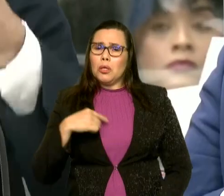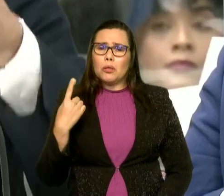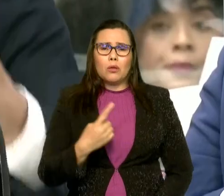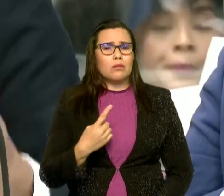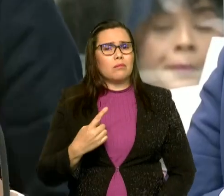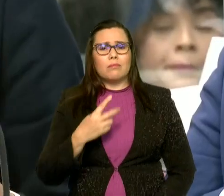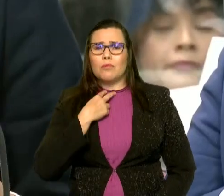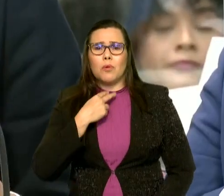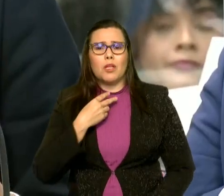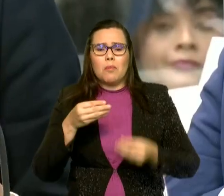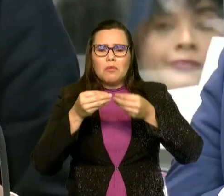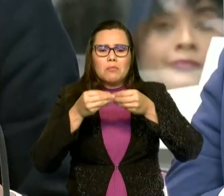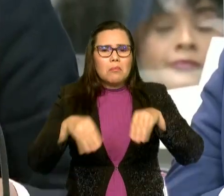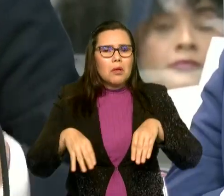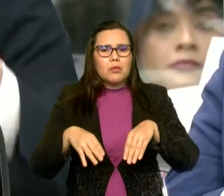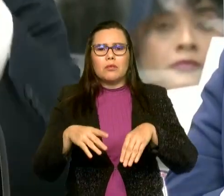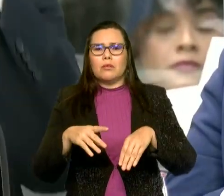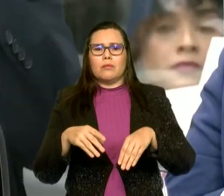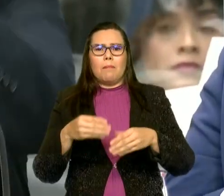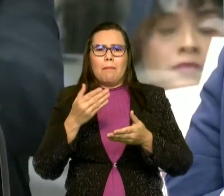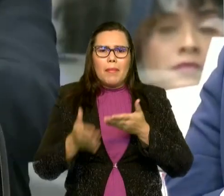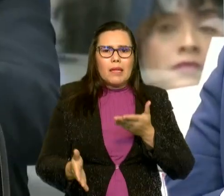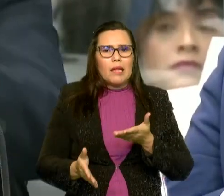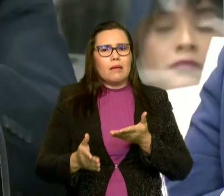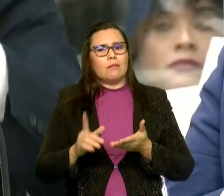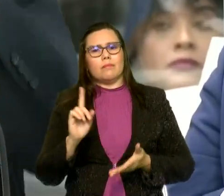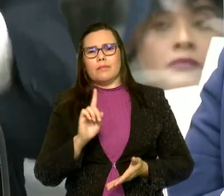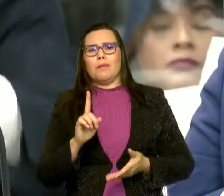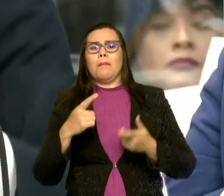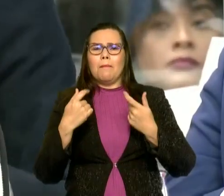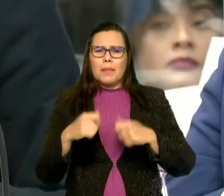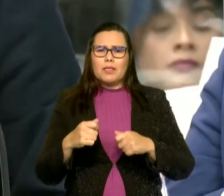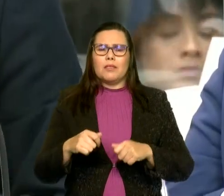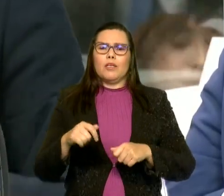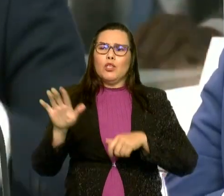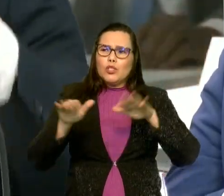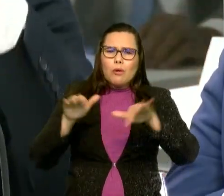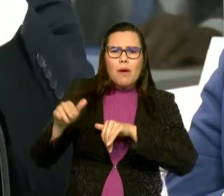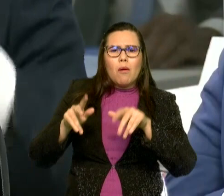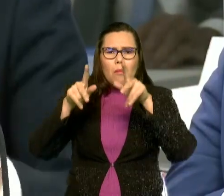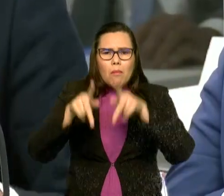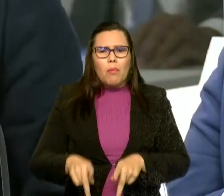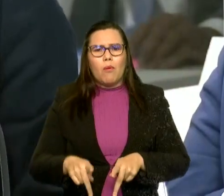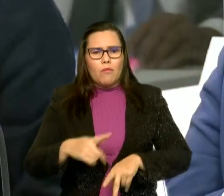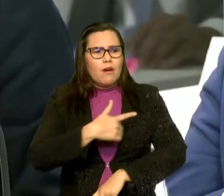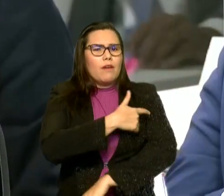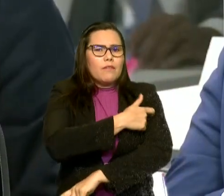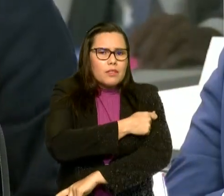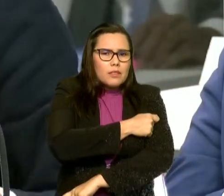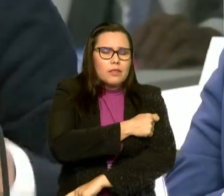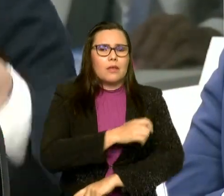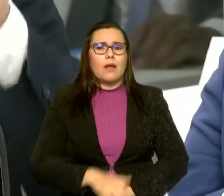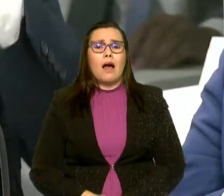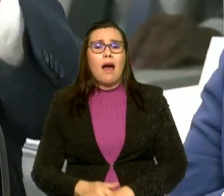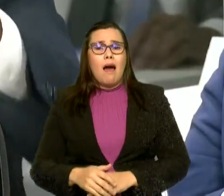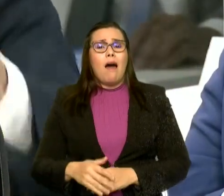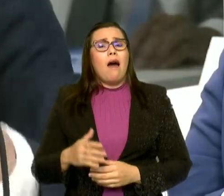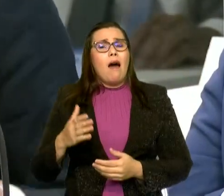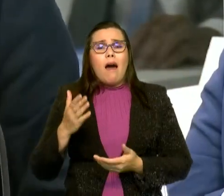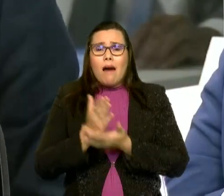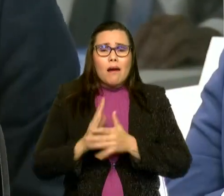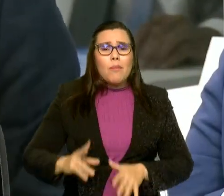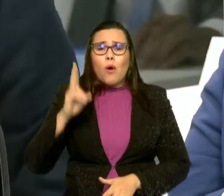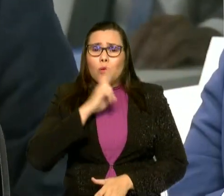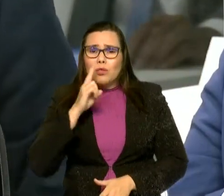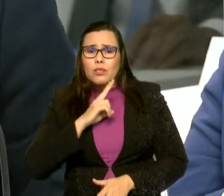vai virar um problema como a gripe, e a gente precisa dizer isso. acabou a emergência global, mas a